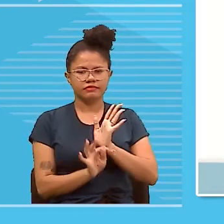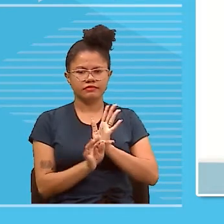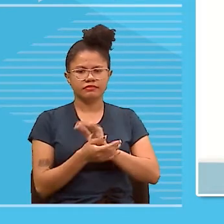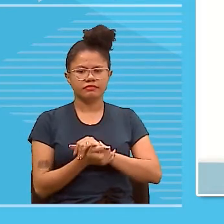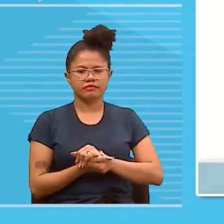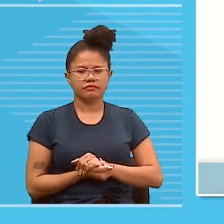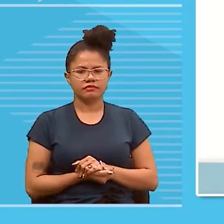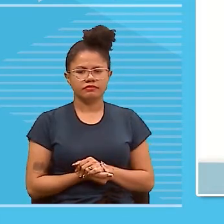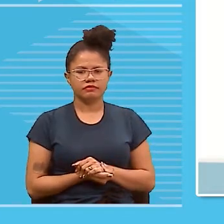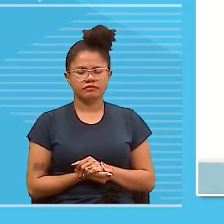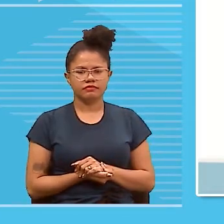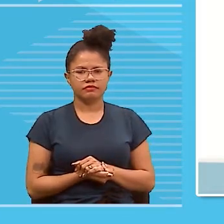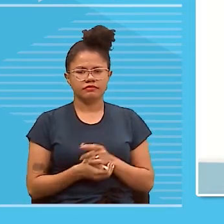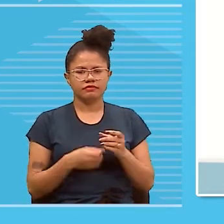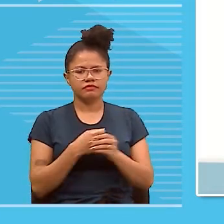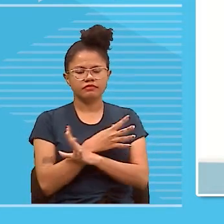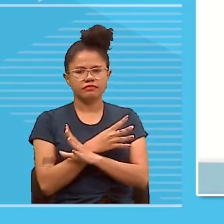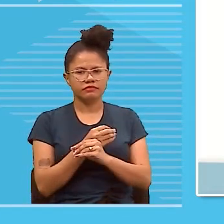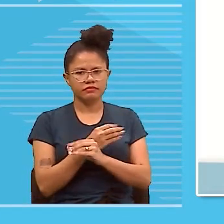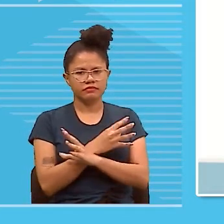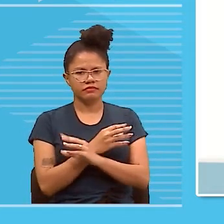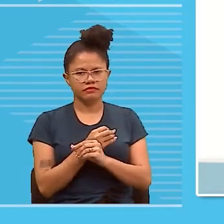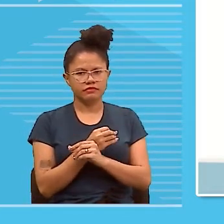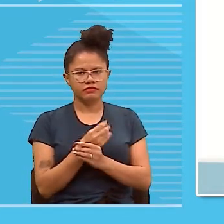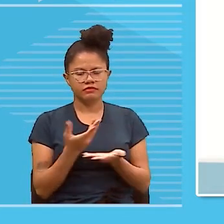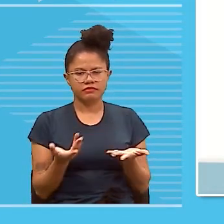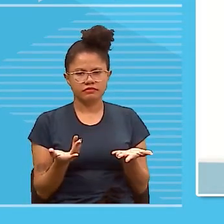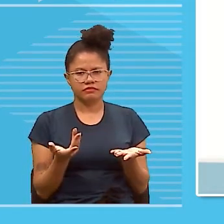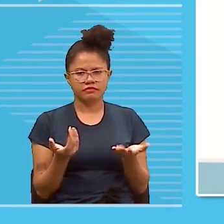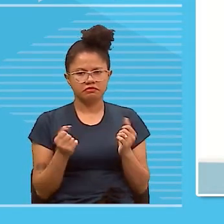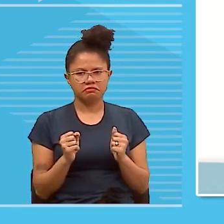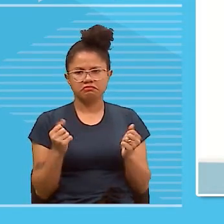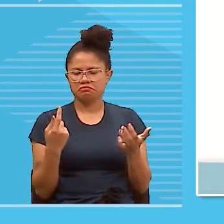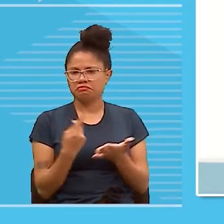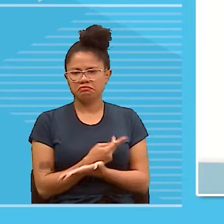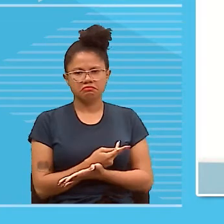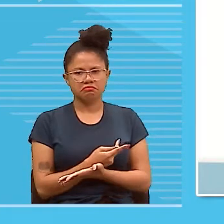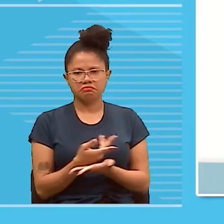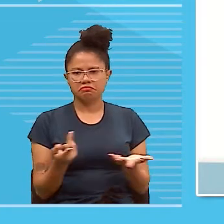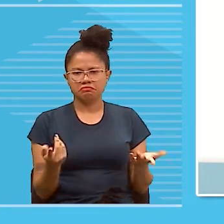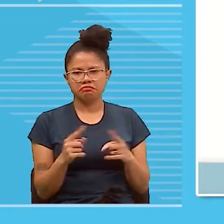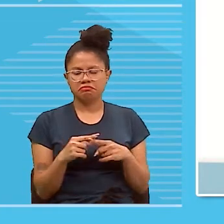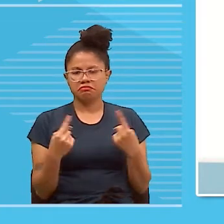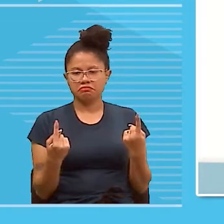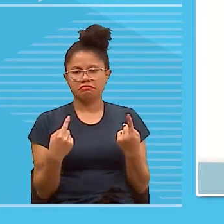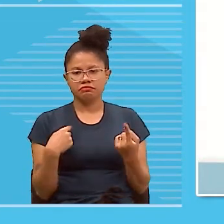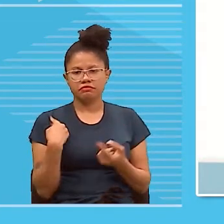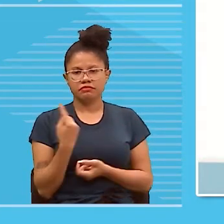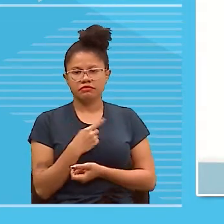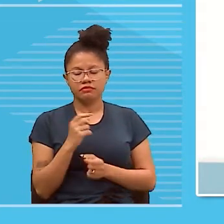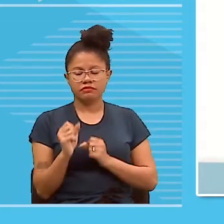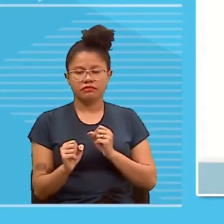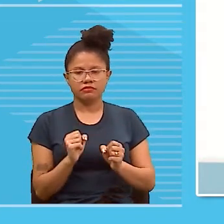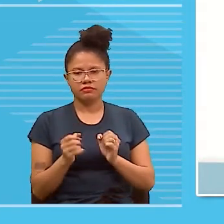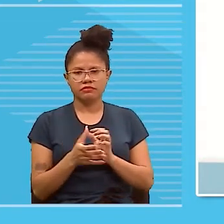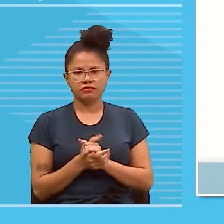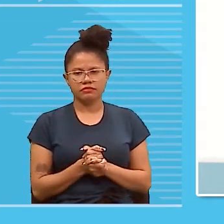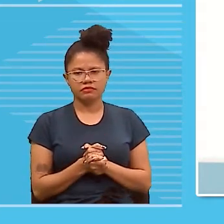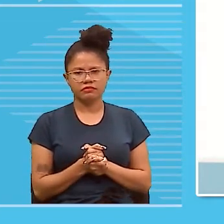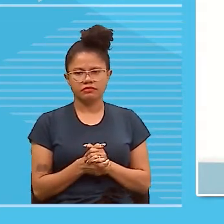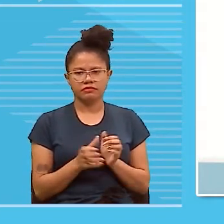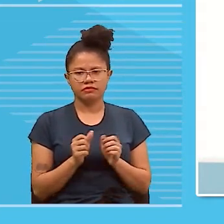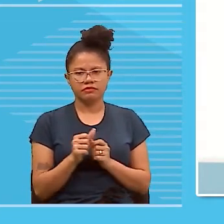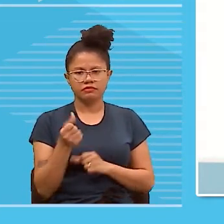uma conjunção que não é muito comum e a gente termina fazendo